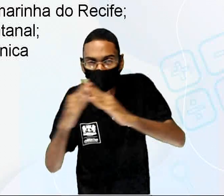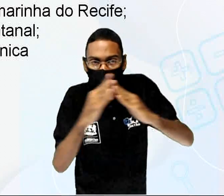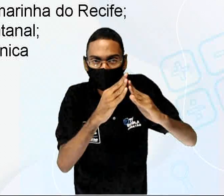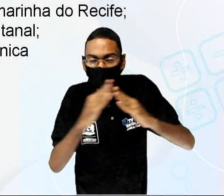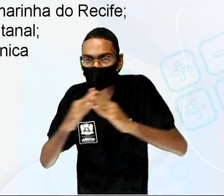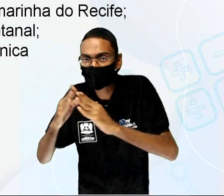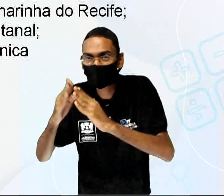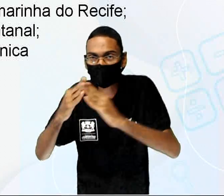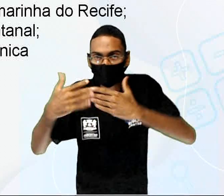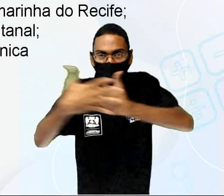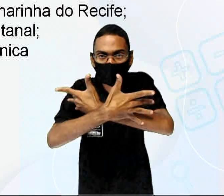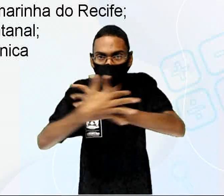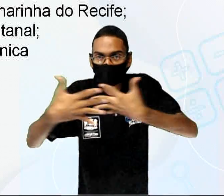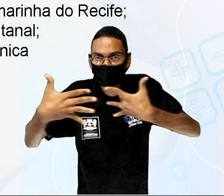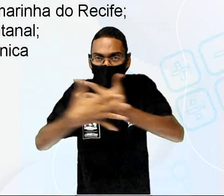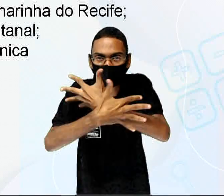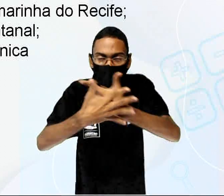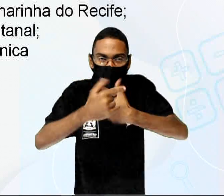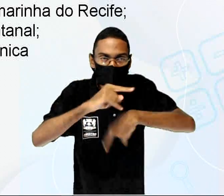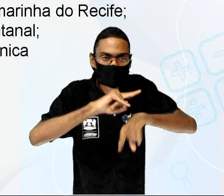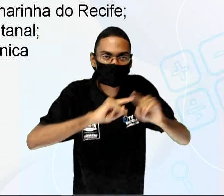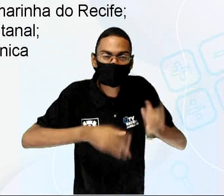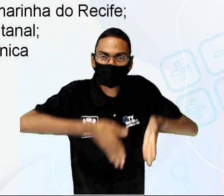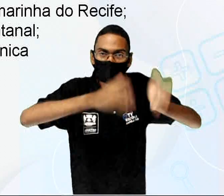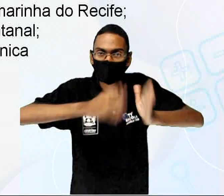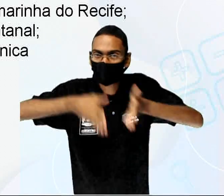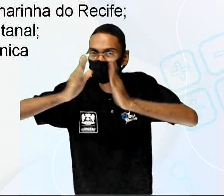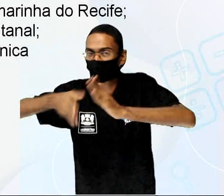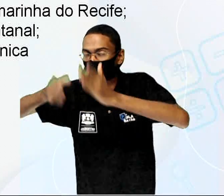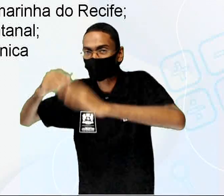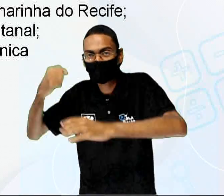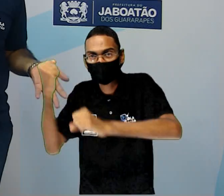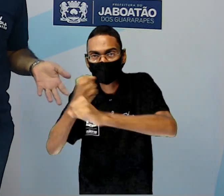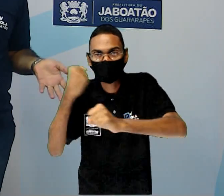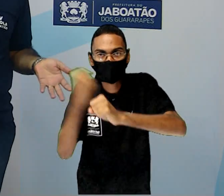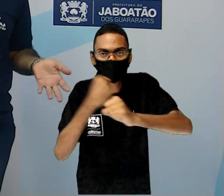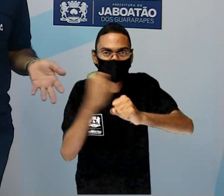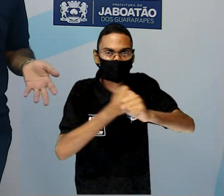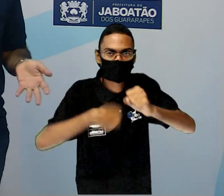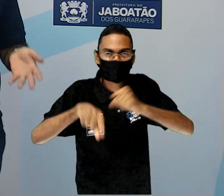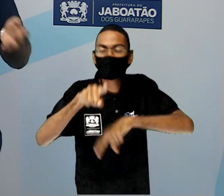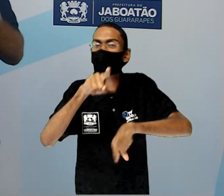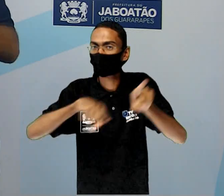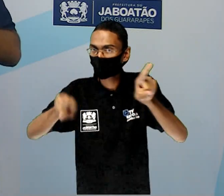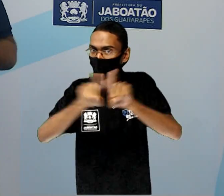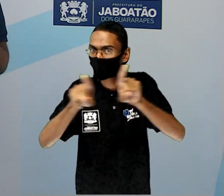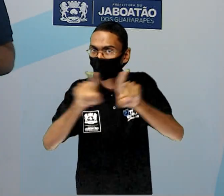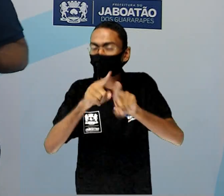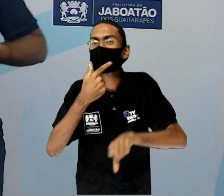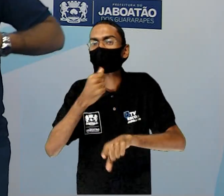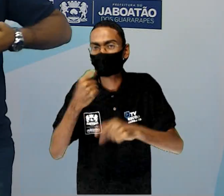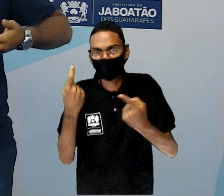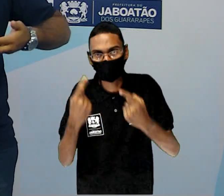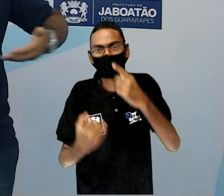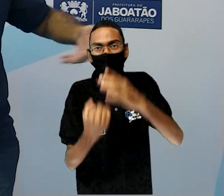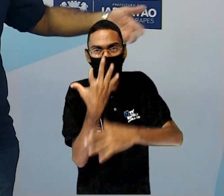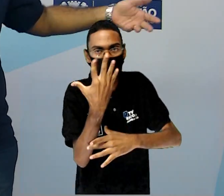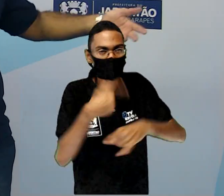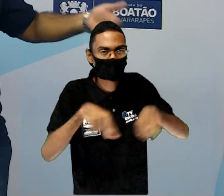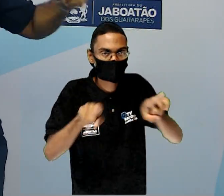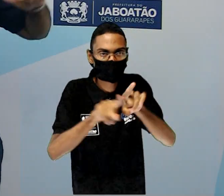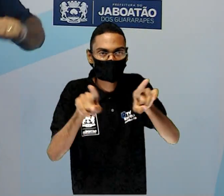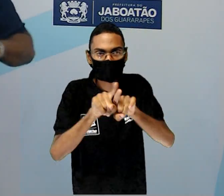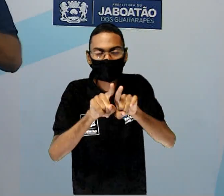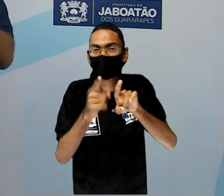mais à vontade para ocupar as áreas de planície. Exemplos de planície, a gente tem a planície flúvio-marinha do